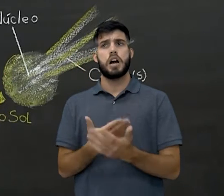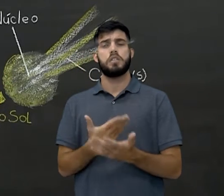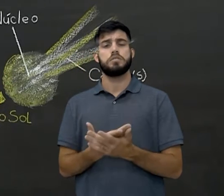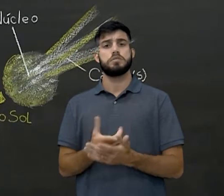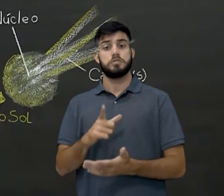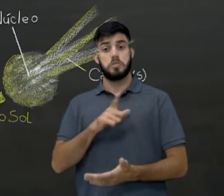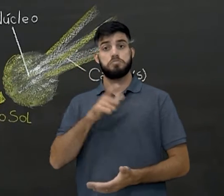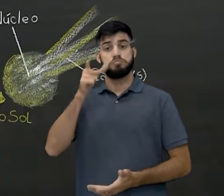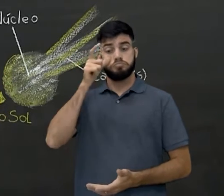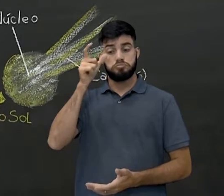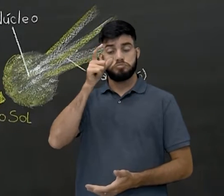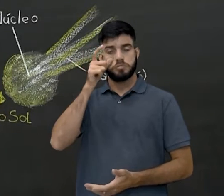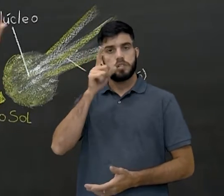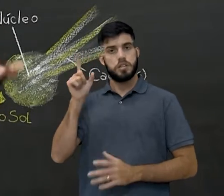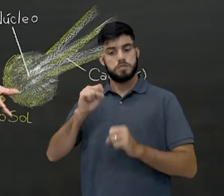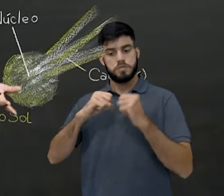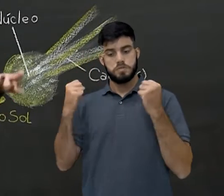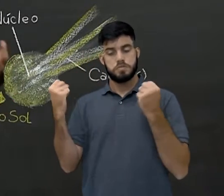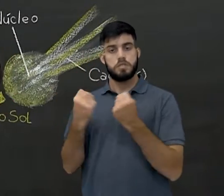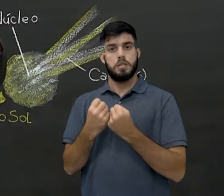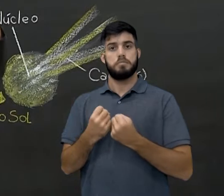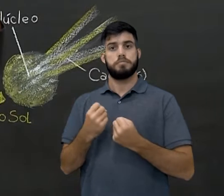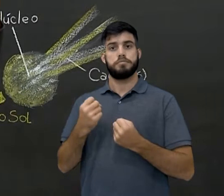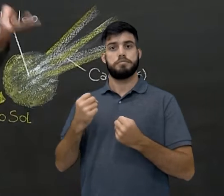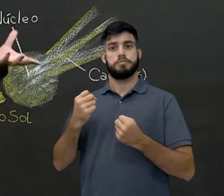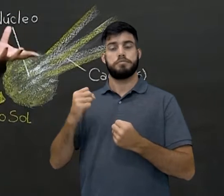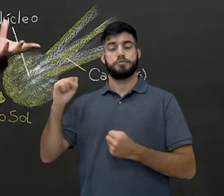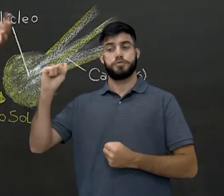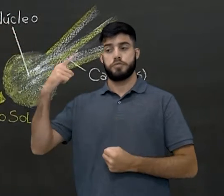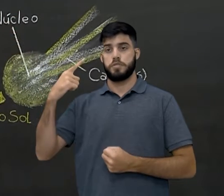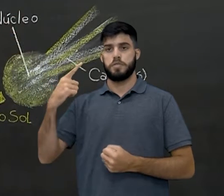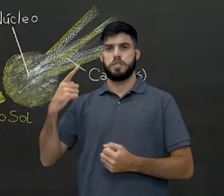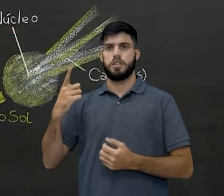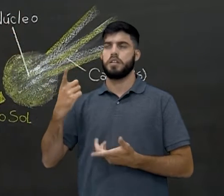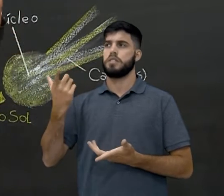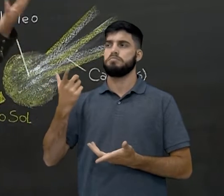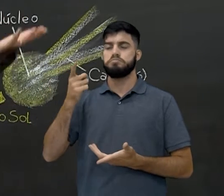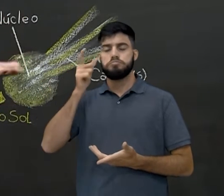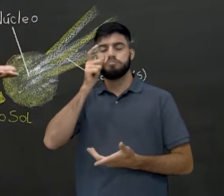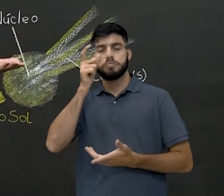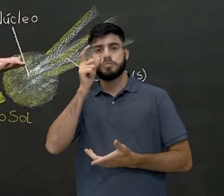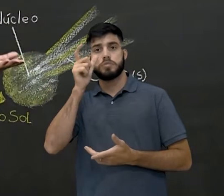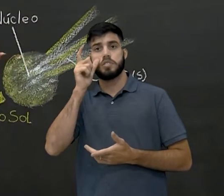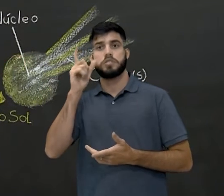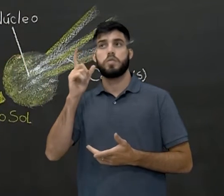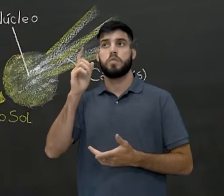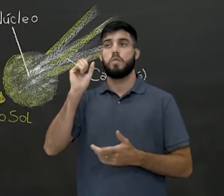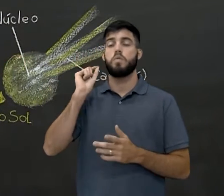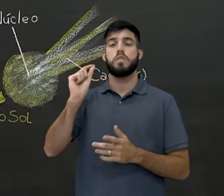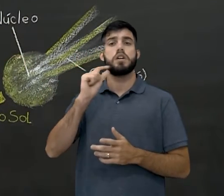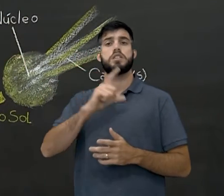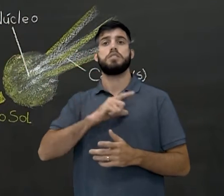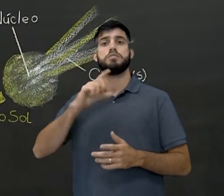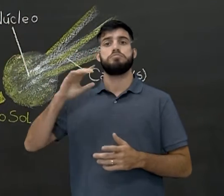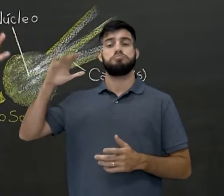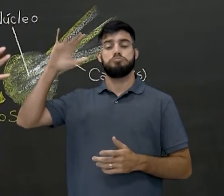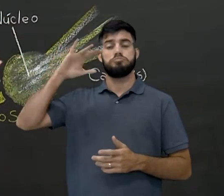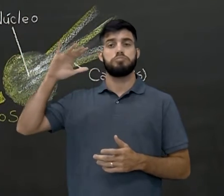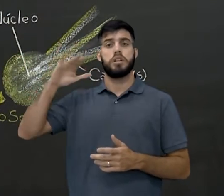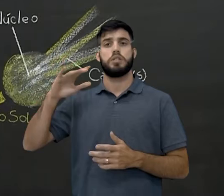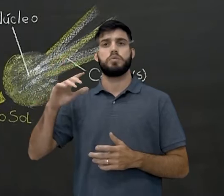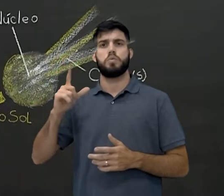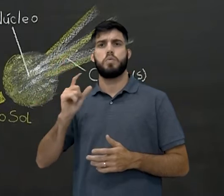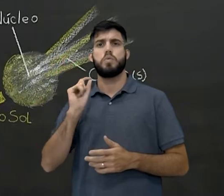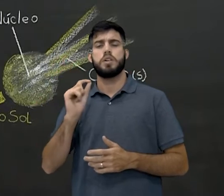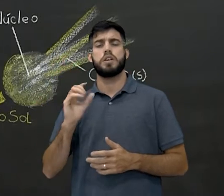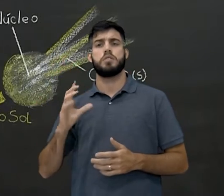justamente o Sistema Solar. É muito interessante pensar o que tem no espaço, o que tem ao nosso redor, as várias coisas que